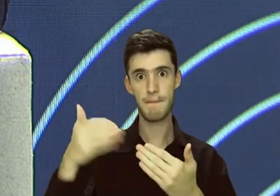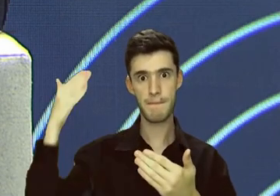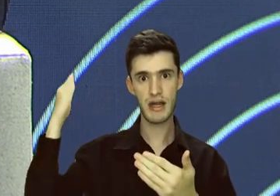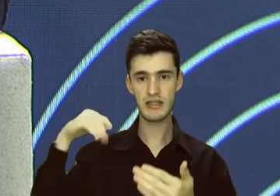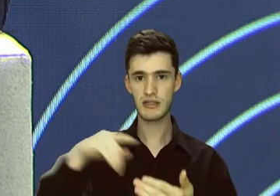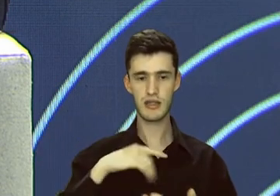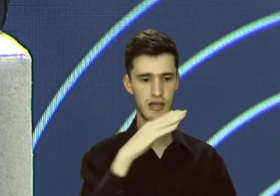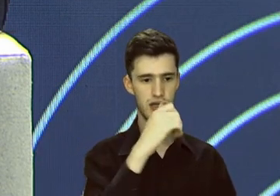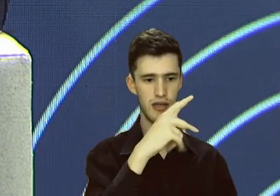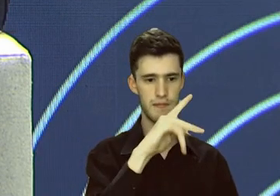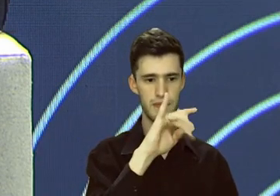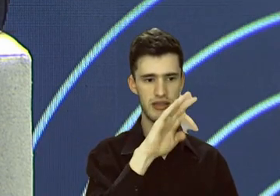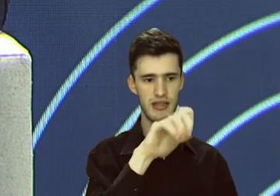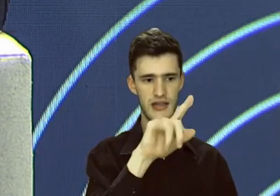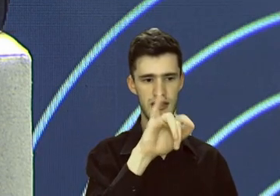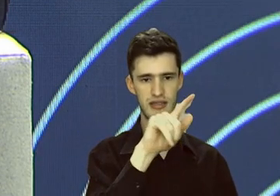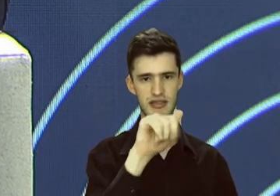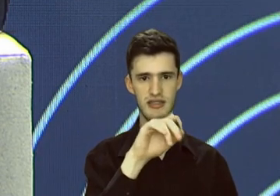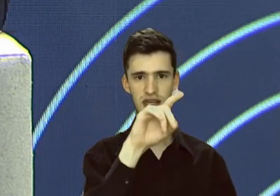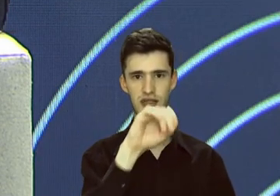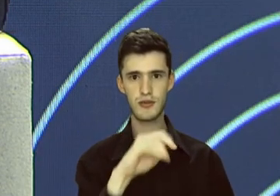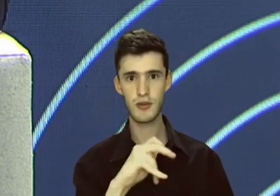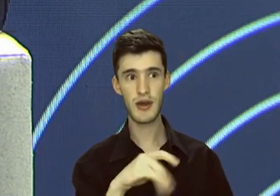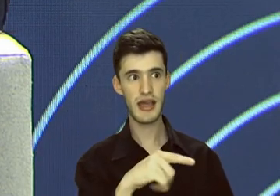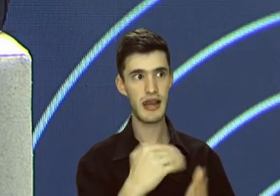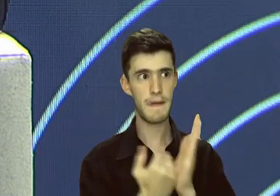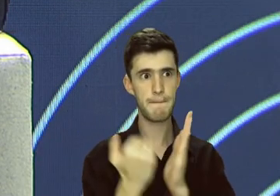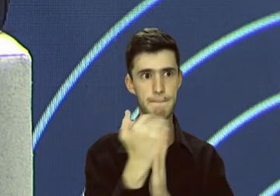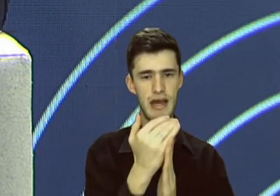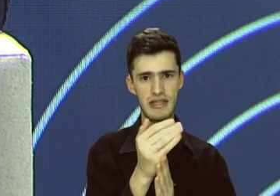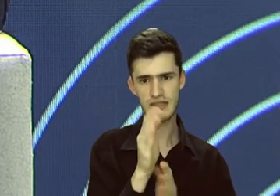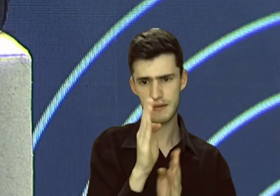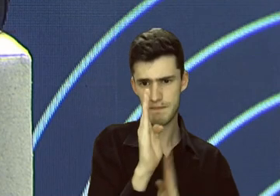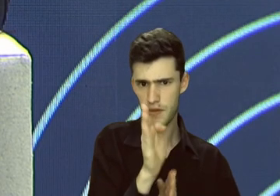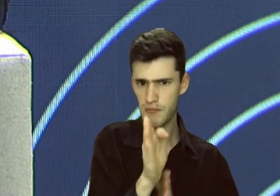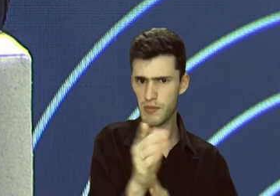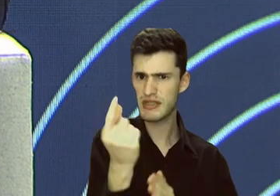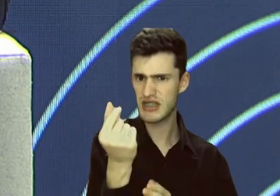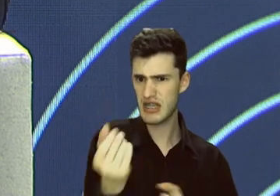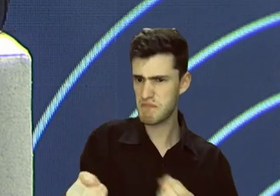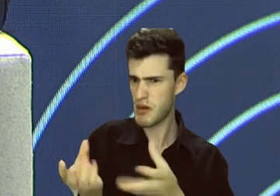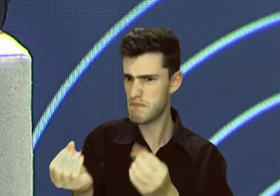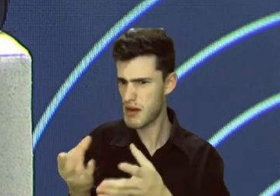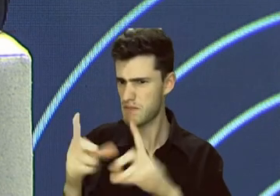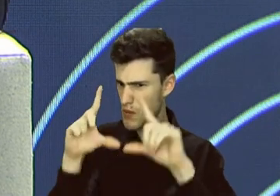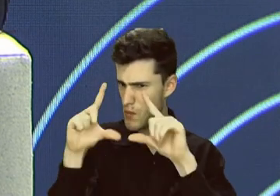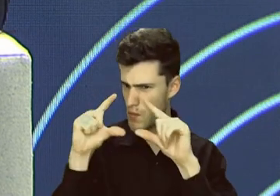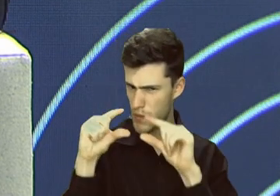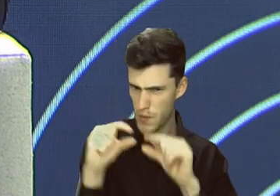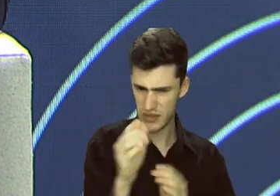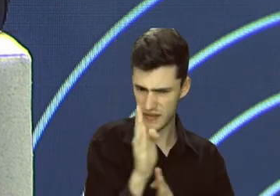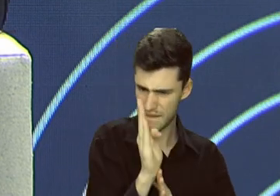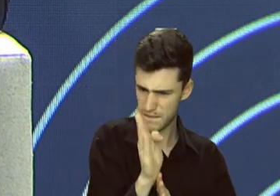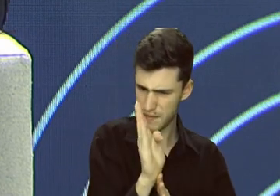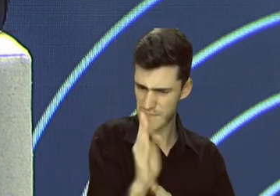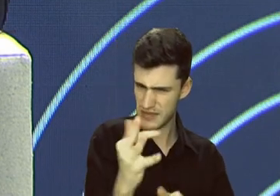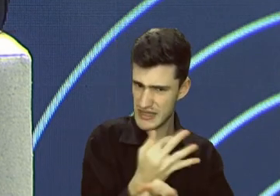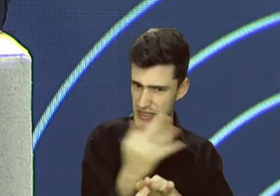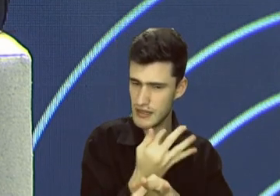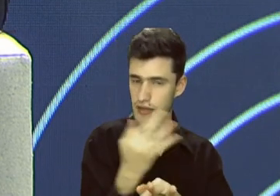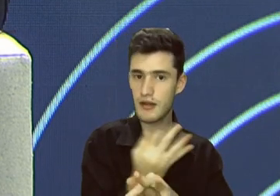no time certo ou ele era mais inteligente gastava menos né E sobre o caixa então ele tem oportunidade